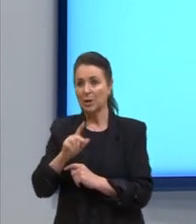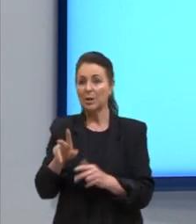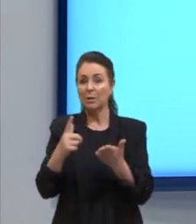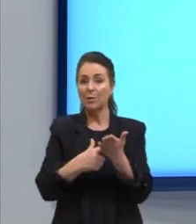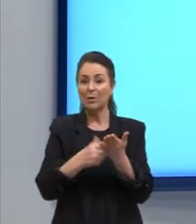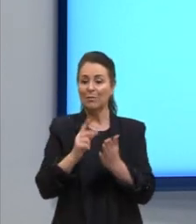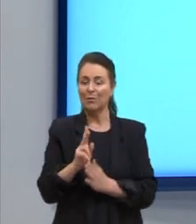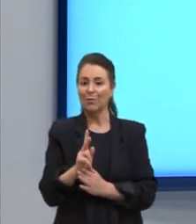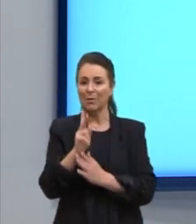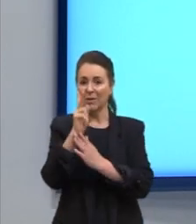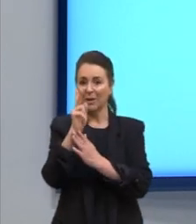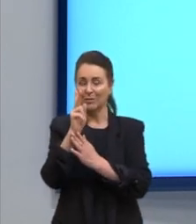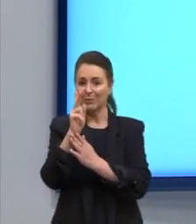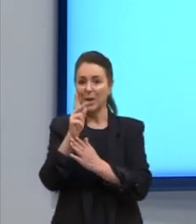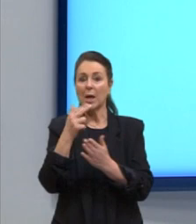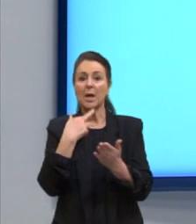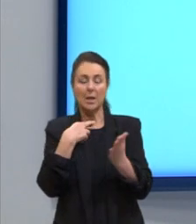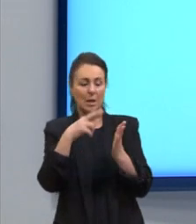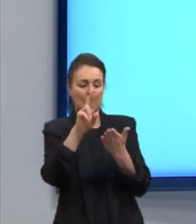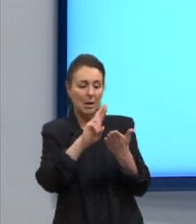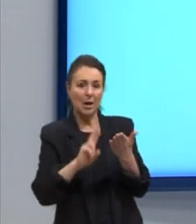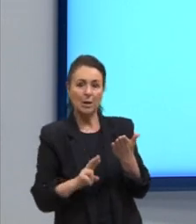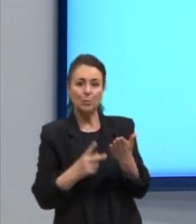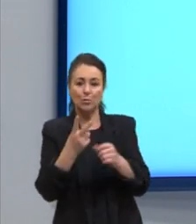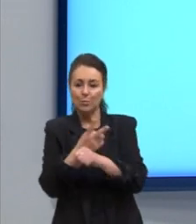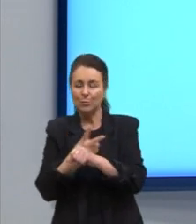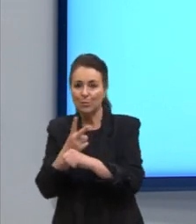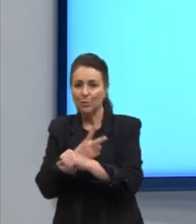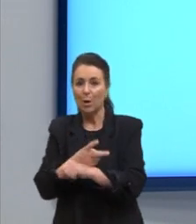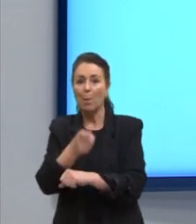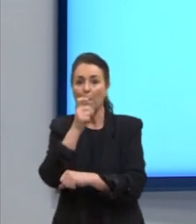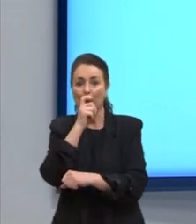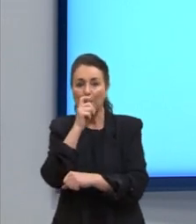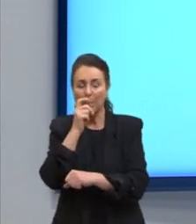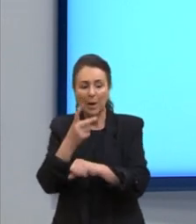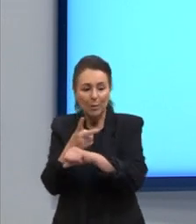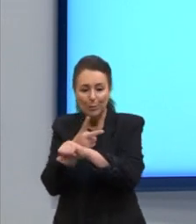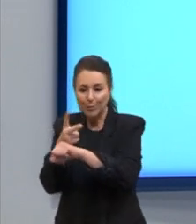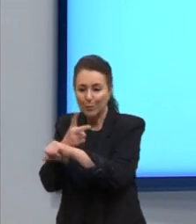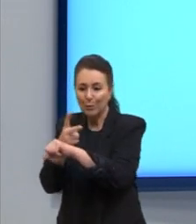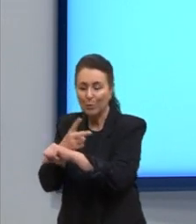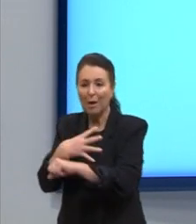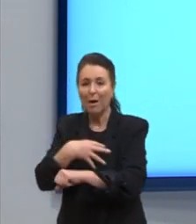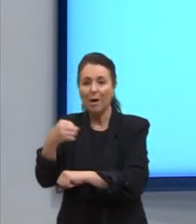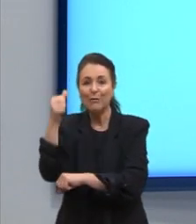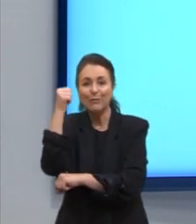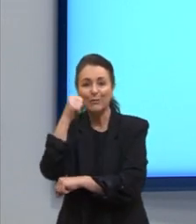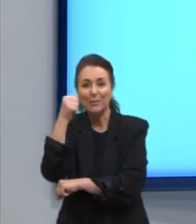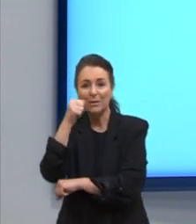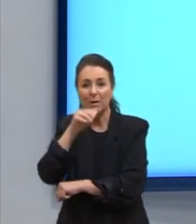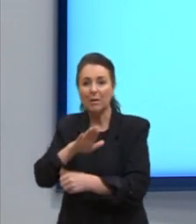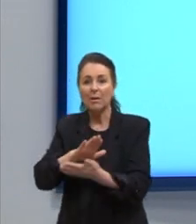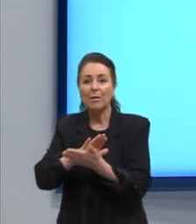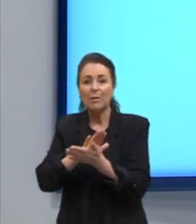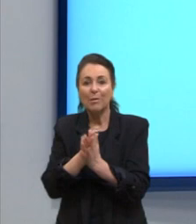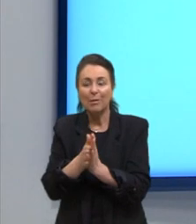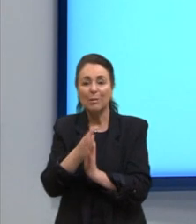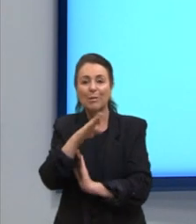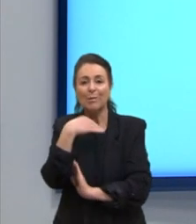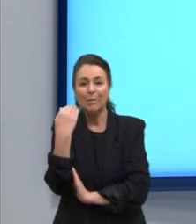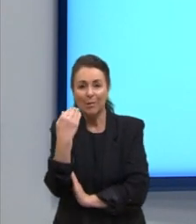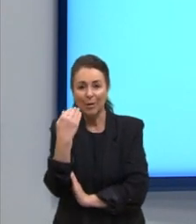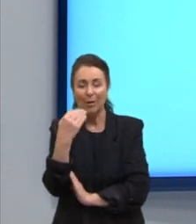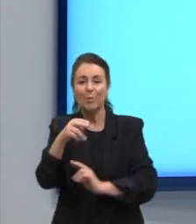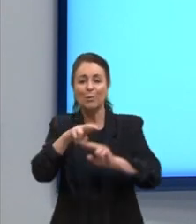um livro Leonardo cursinhos que é o relato de uma busca e fala de um pai que busca a sua filha que foi morta pela ditadura militar